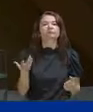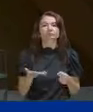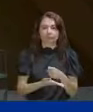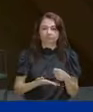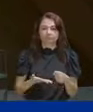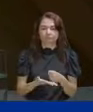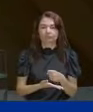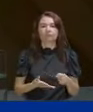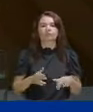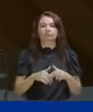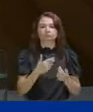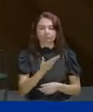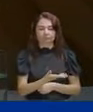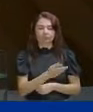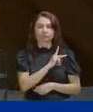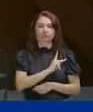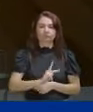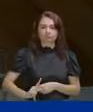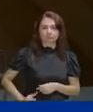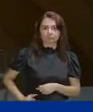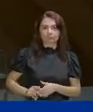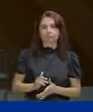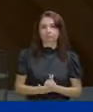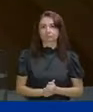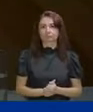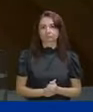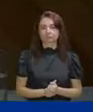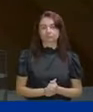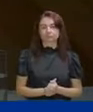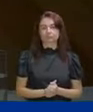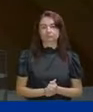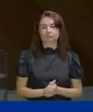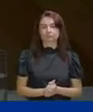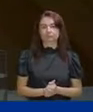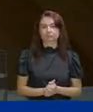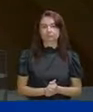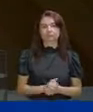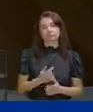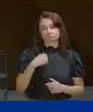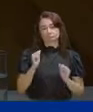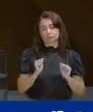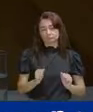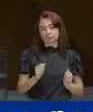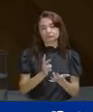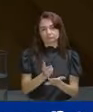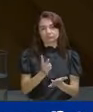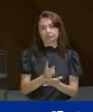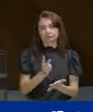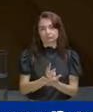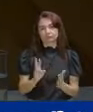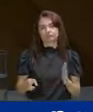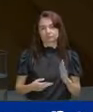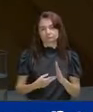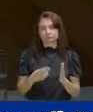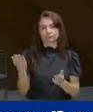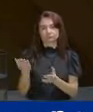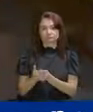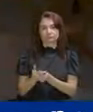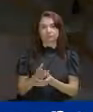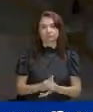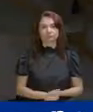fundamentado pelo presidente, né, então, eu posso permanecer, então, na relatoria do